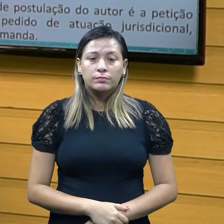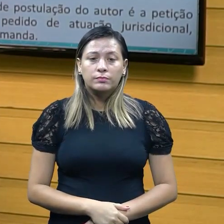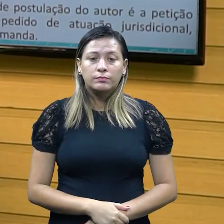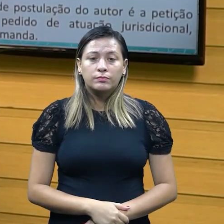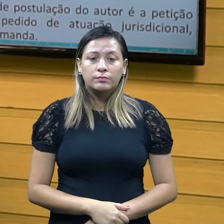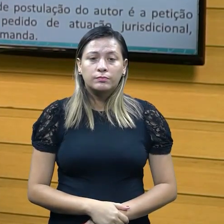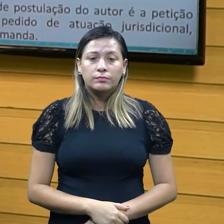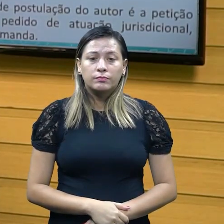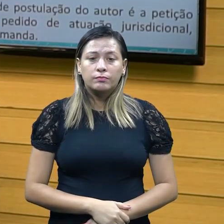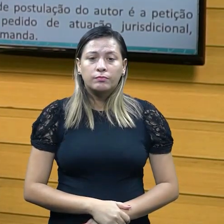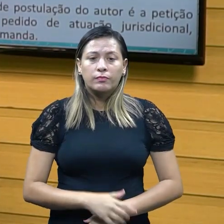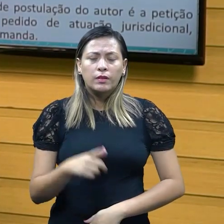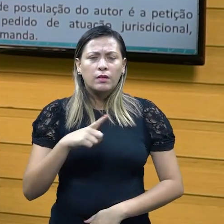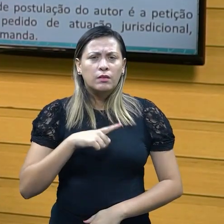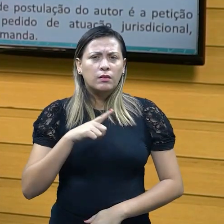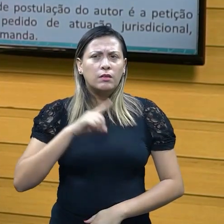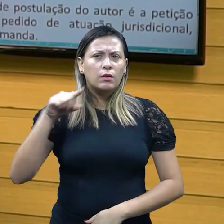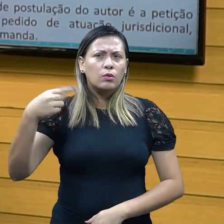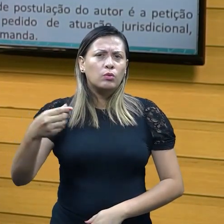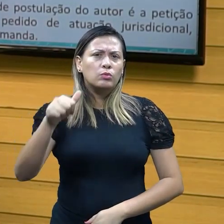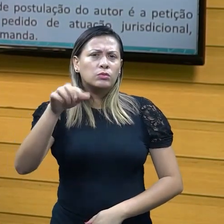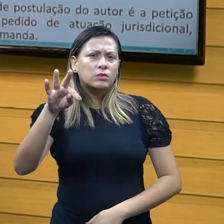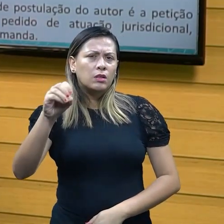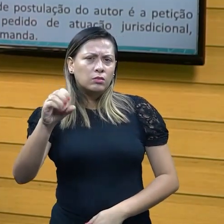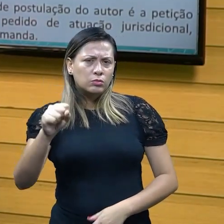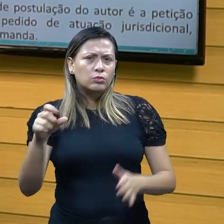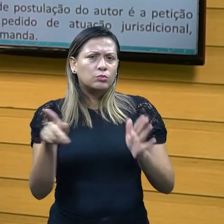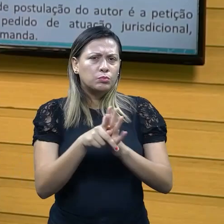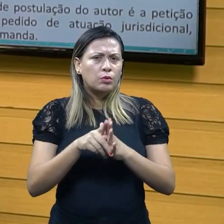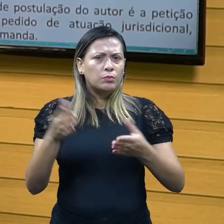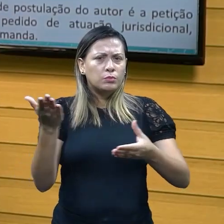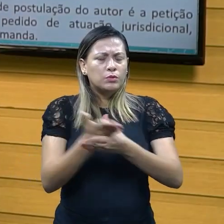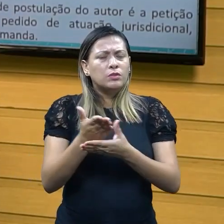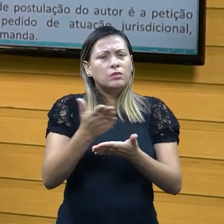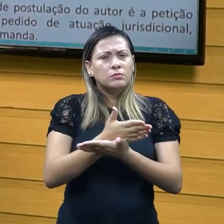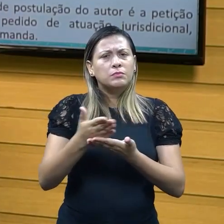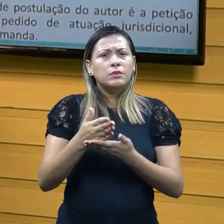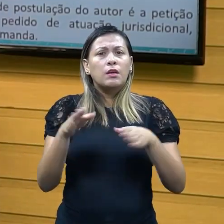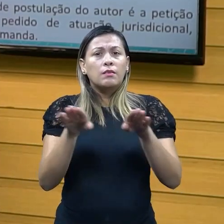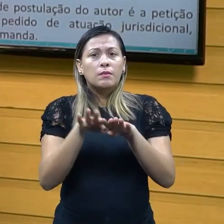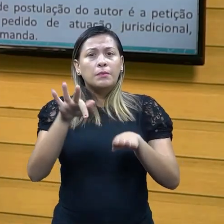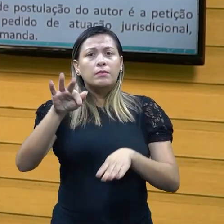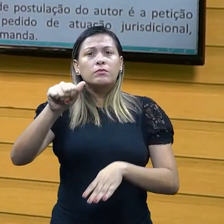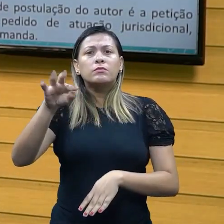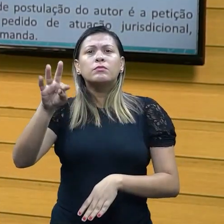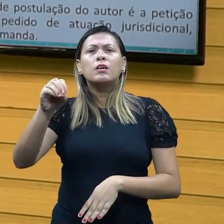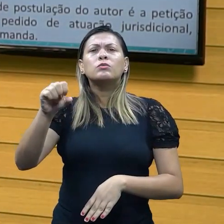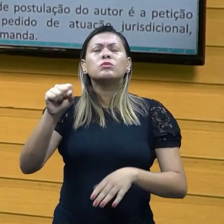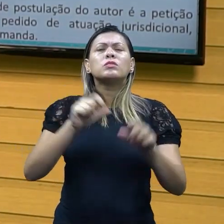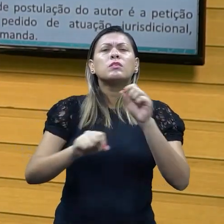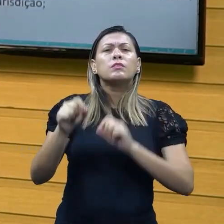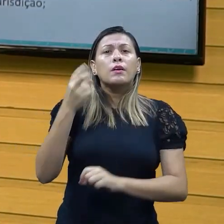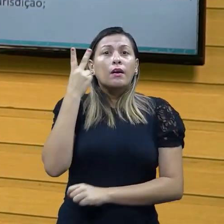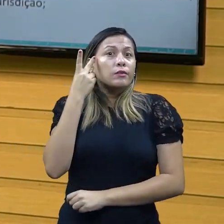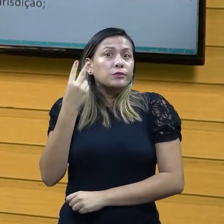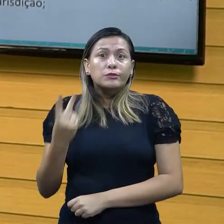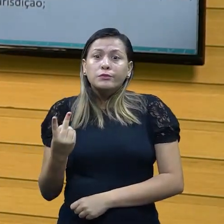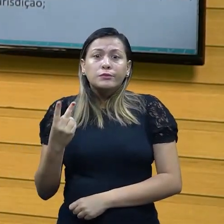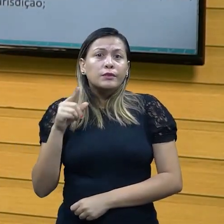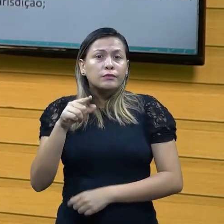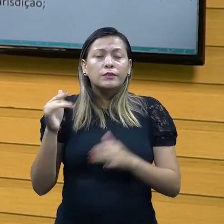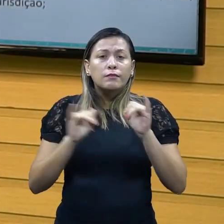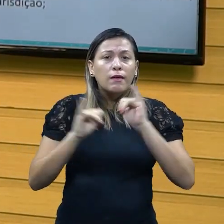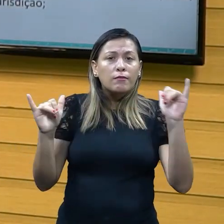aí você tem outros atos que a gente coloca na petição inicial, mas você tem os fatos. O que é o fato? A historinha. Você vai contar a história